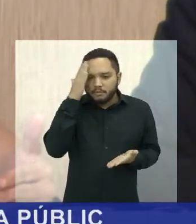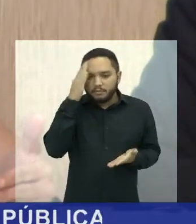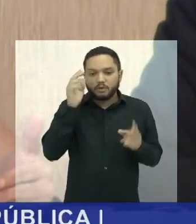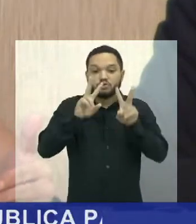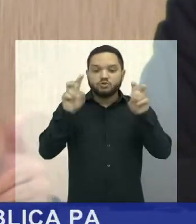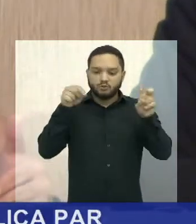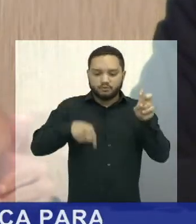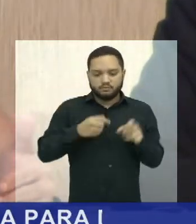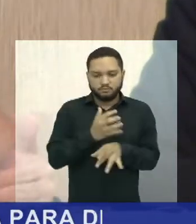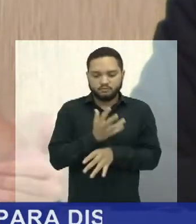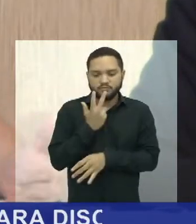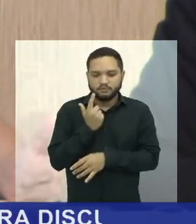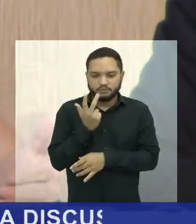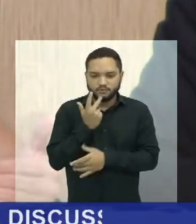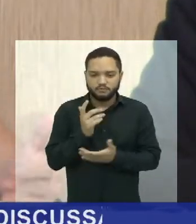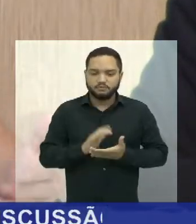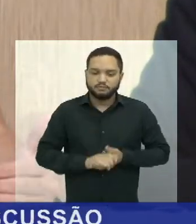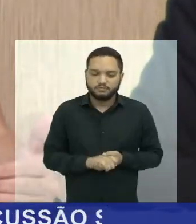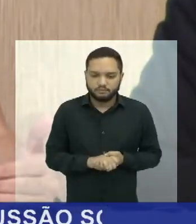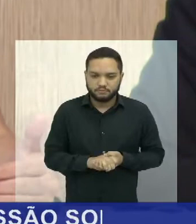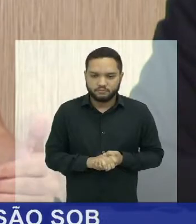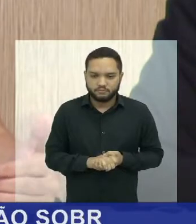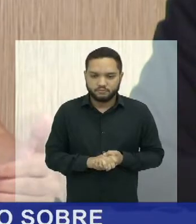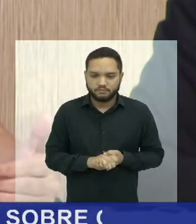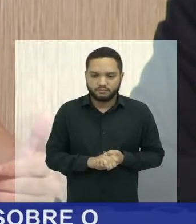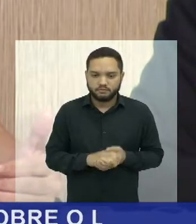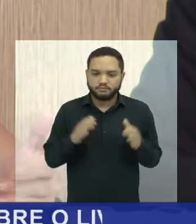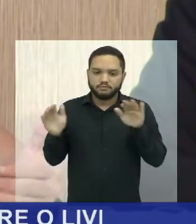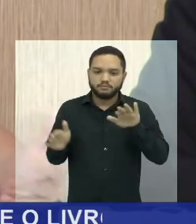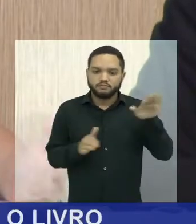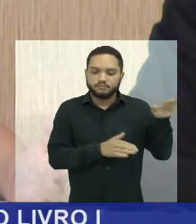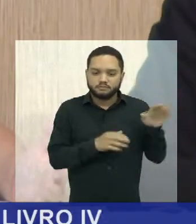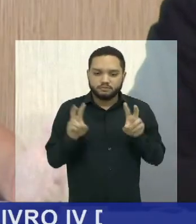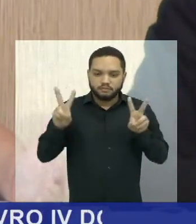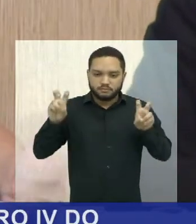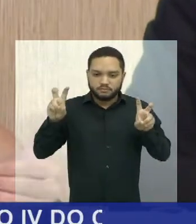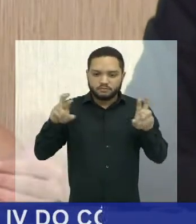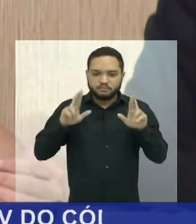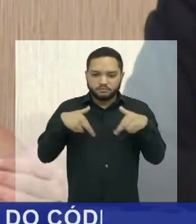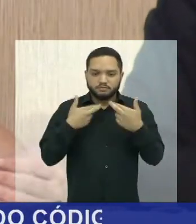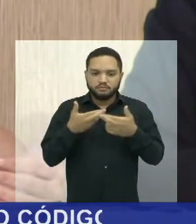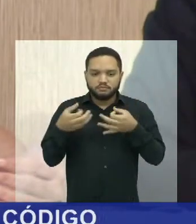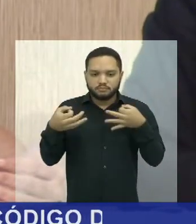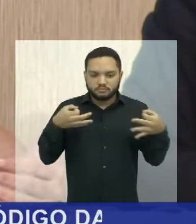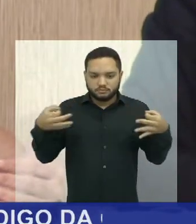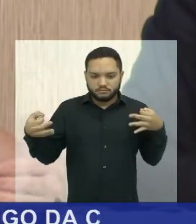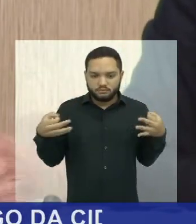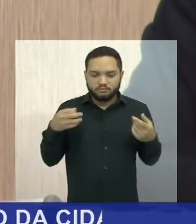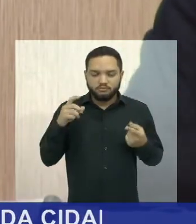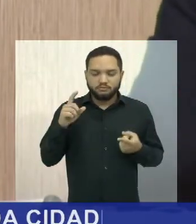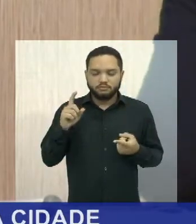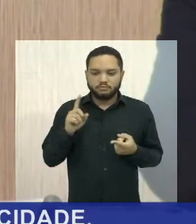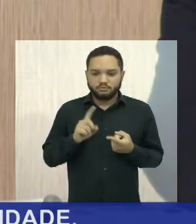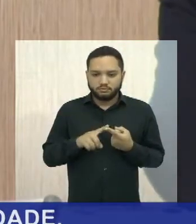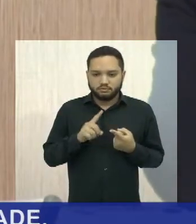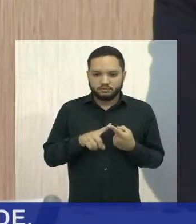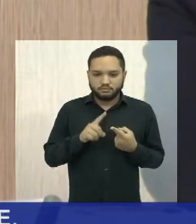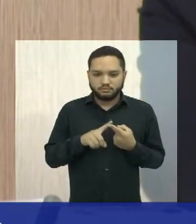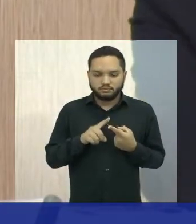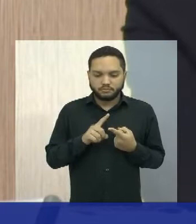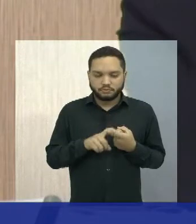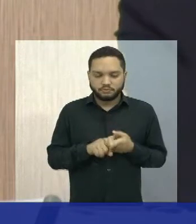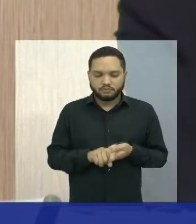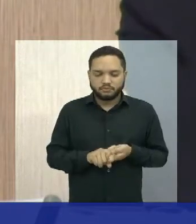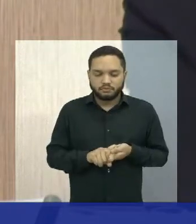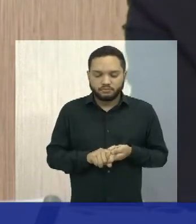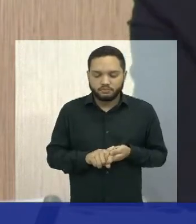nossa cidade. E aí, entrando já dentro da questão das audiências e das audiências